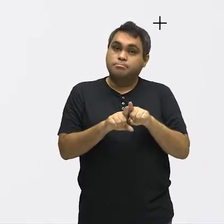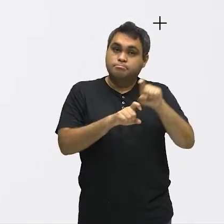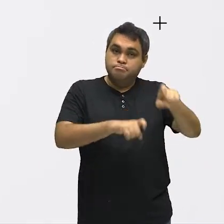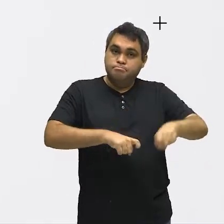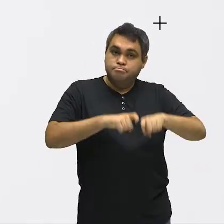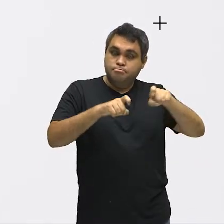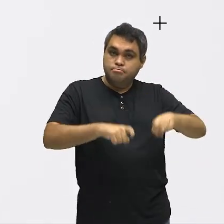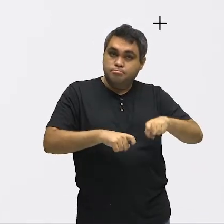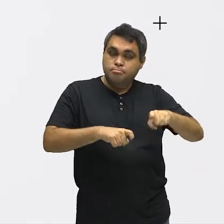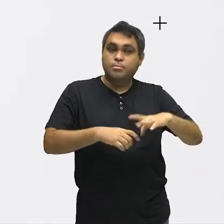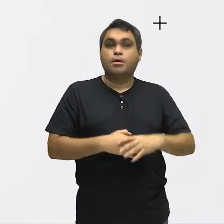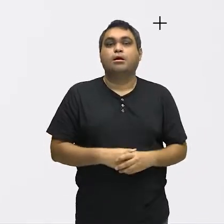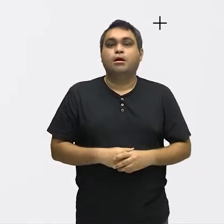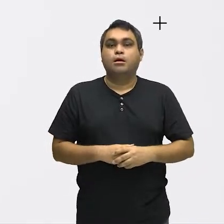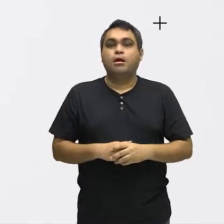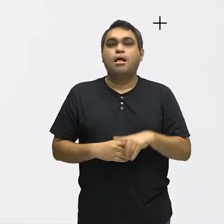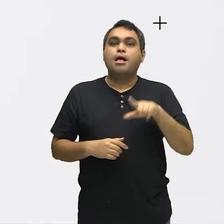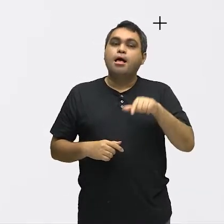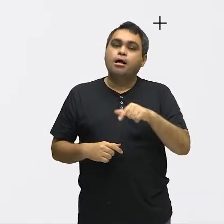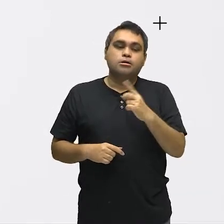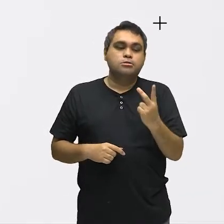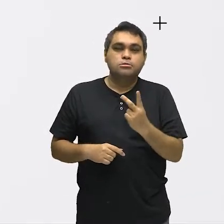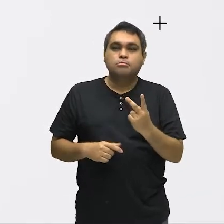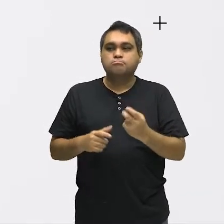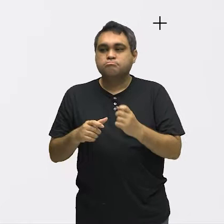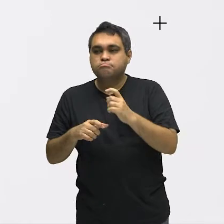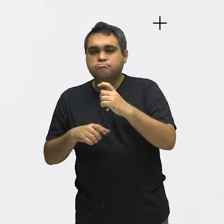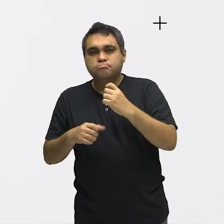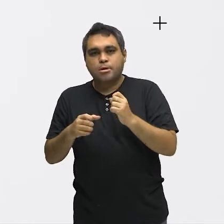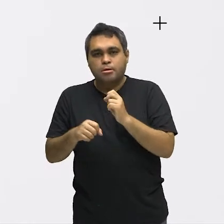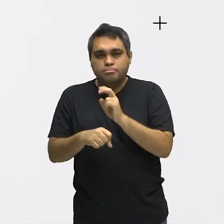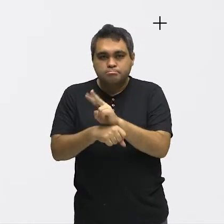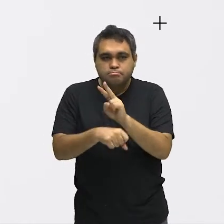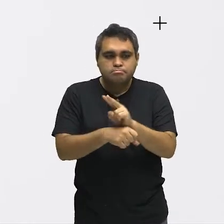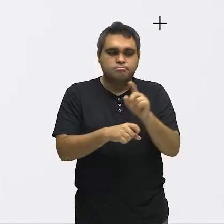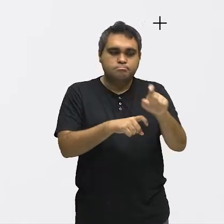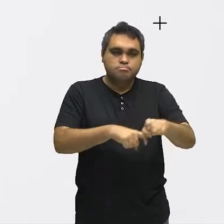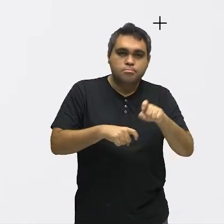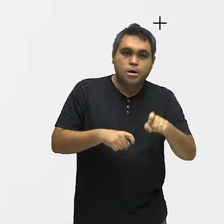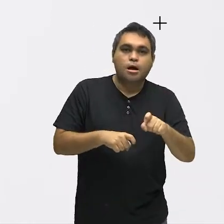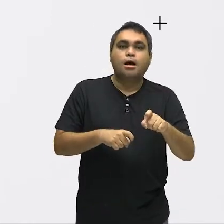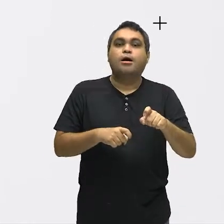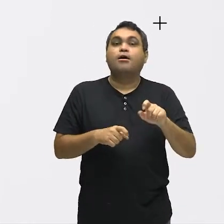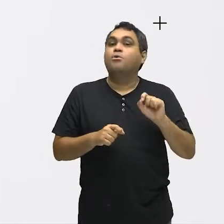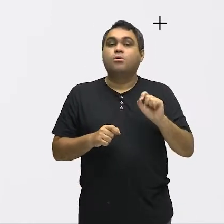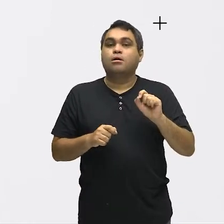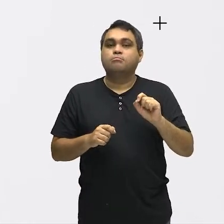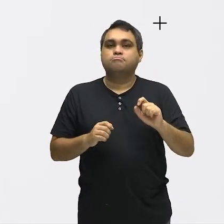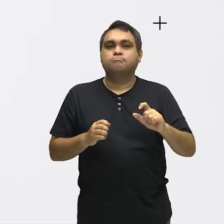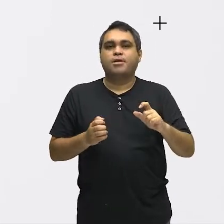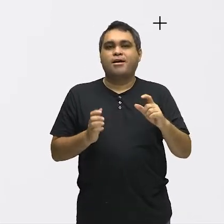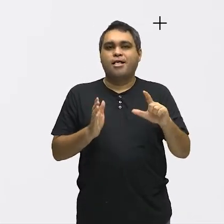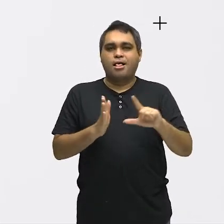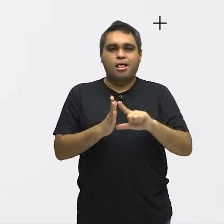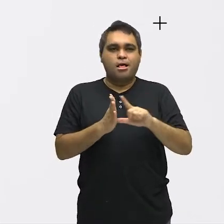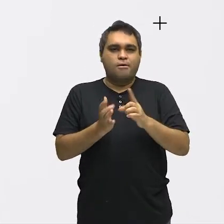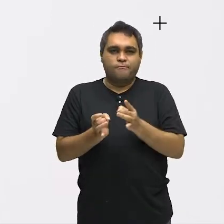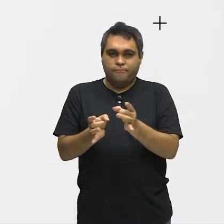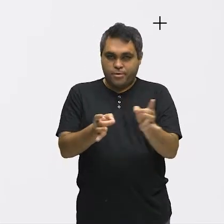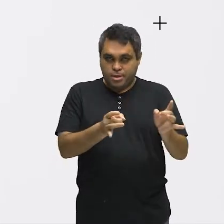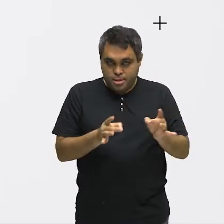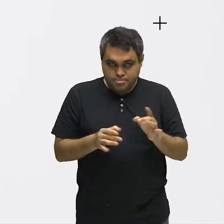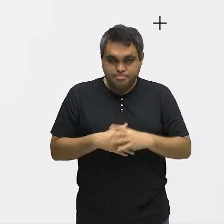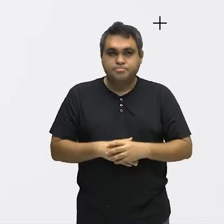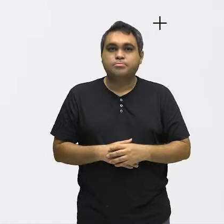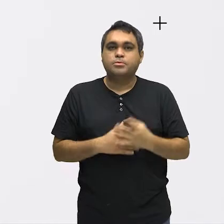vão levar aí ao comércio, certo? Não por acaso eles se estabeleceram ali na região à margem dos rios,